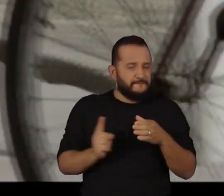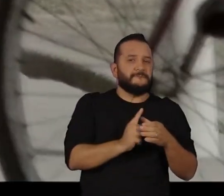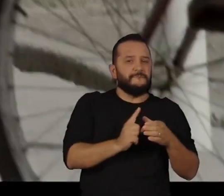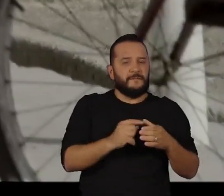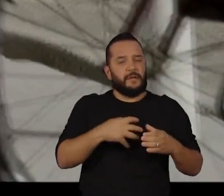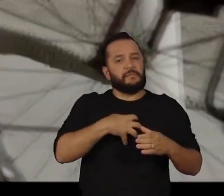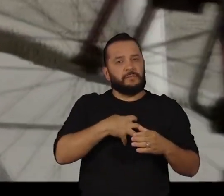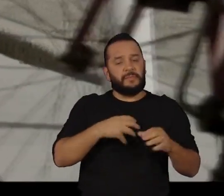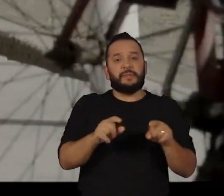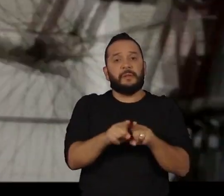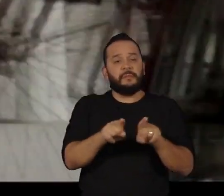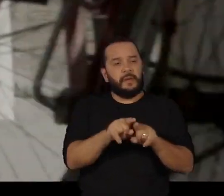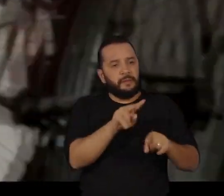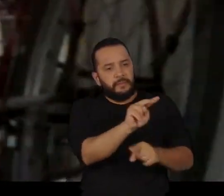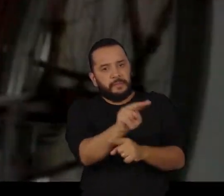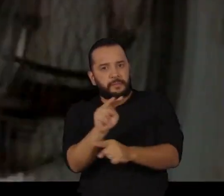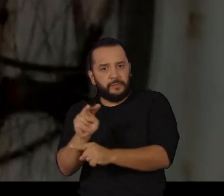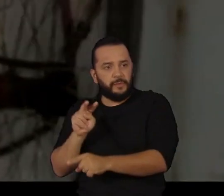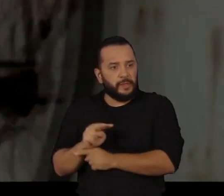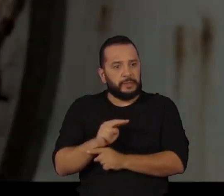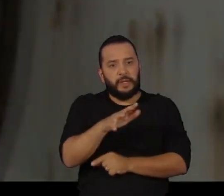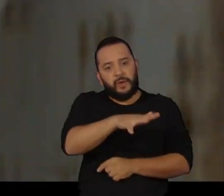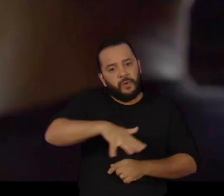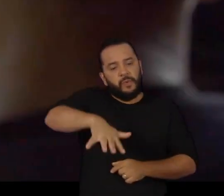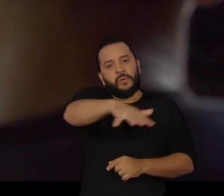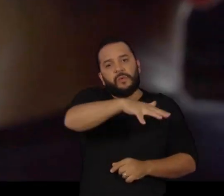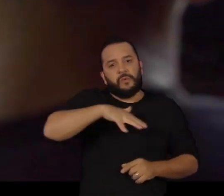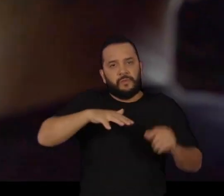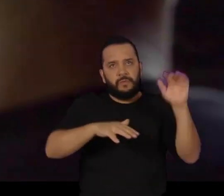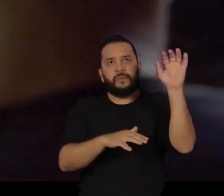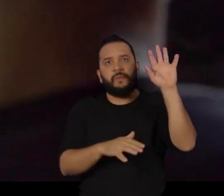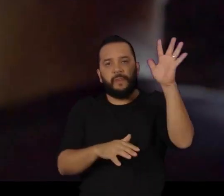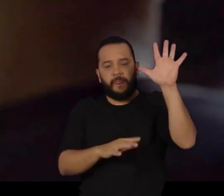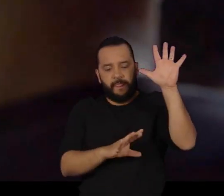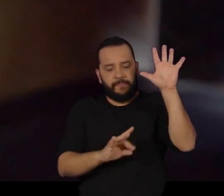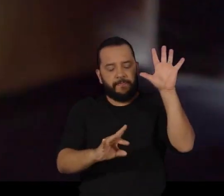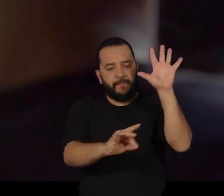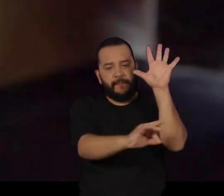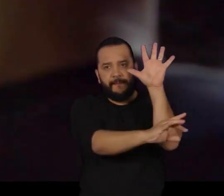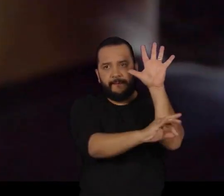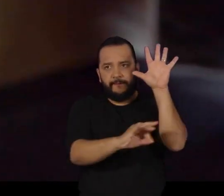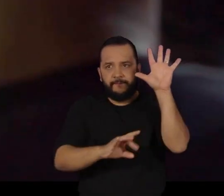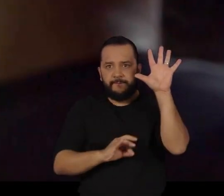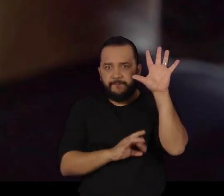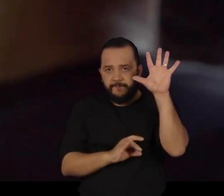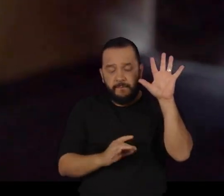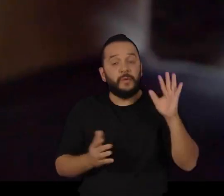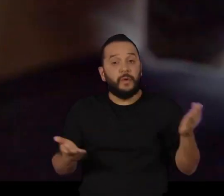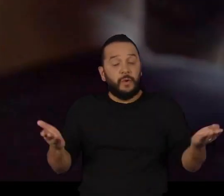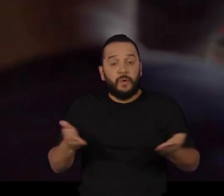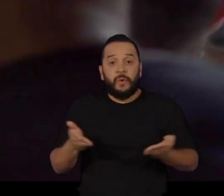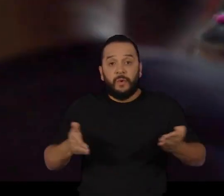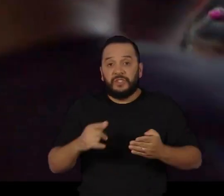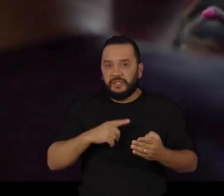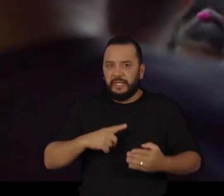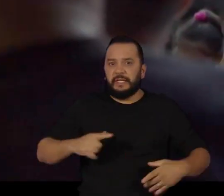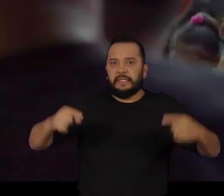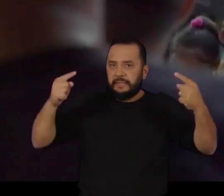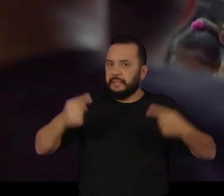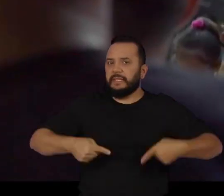para o mundo de emergência climática que a gente tem hoje, para esses desafios que se apresentam para a